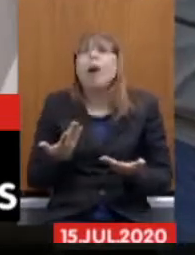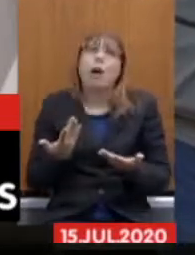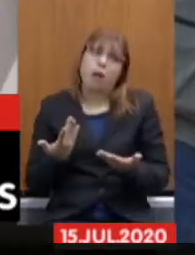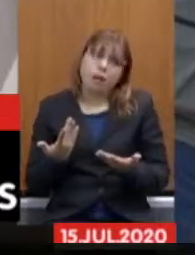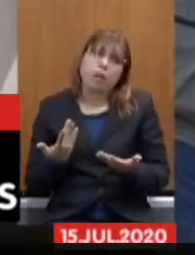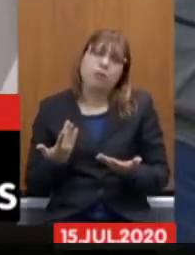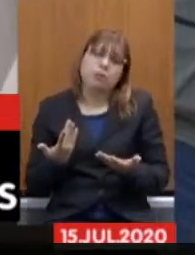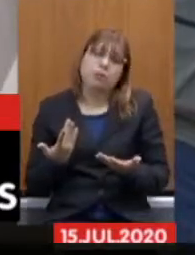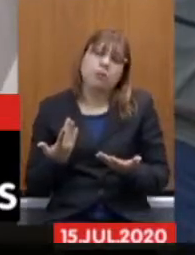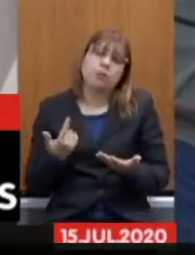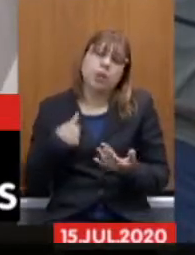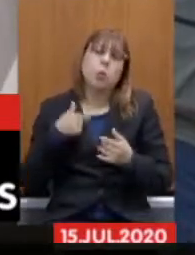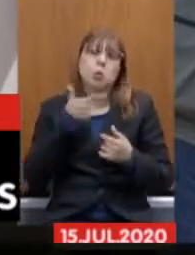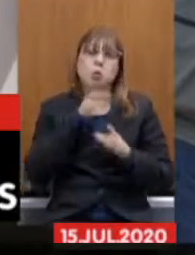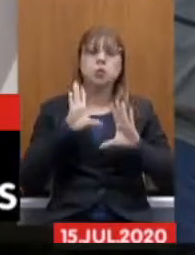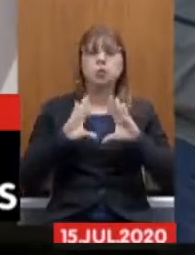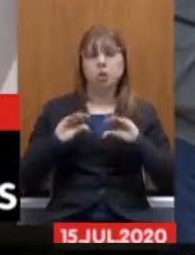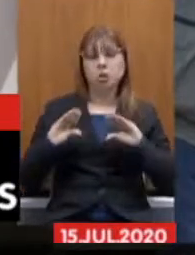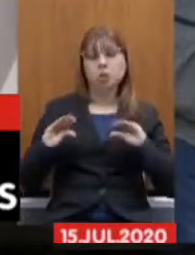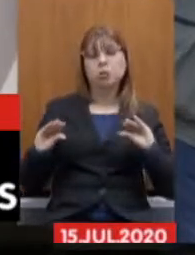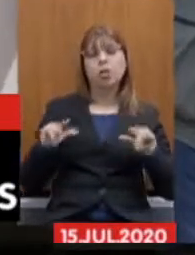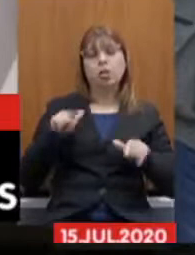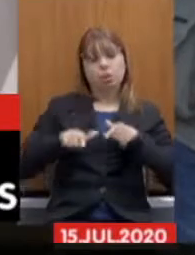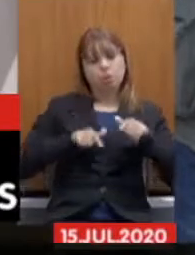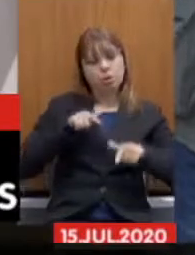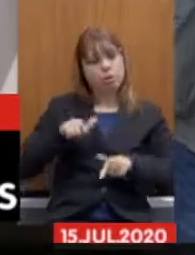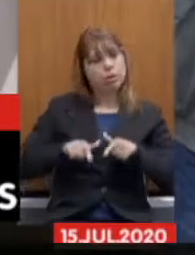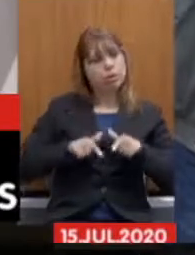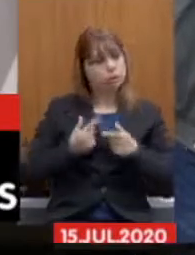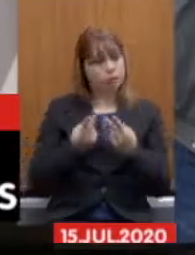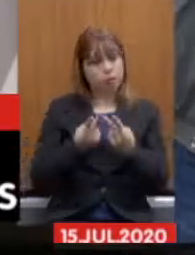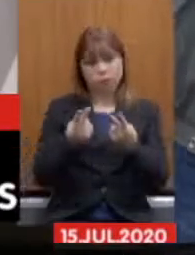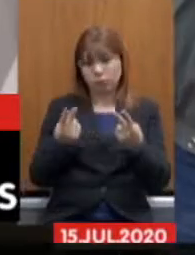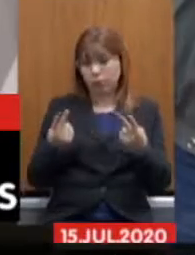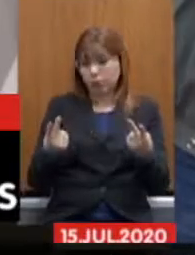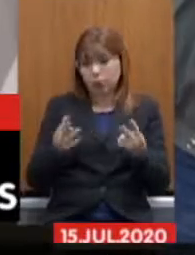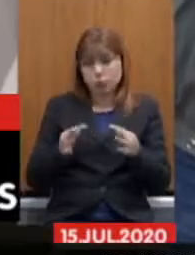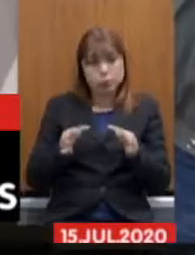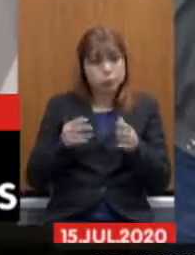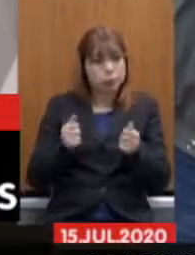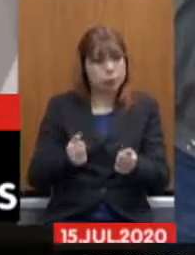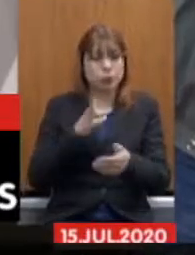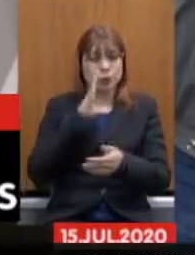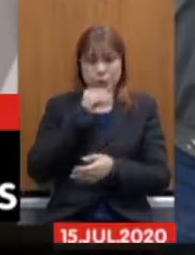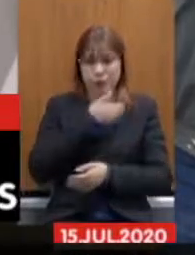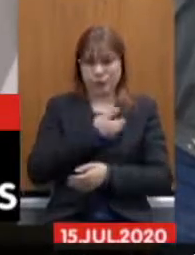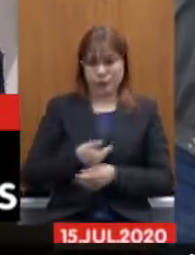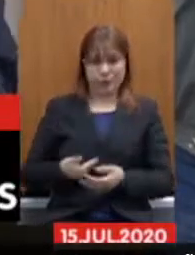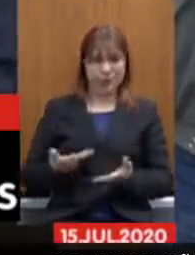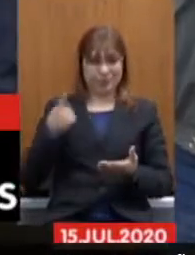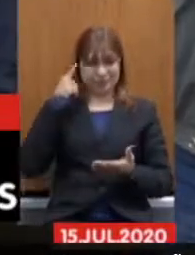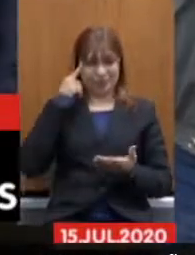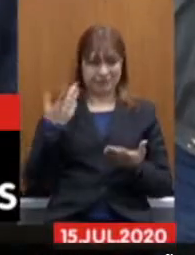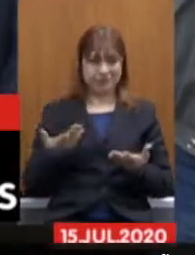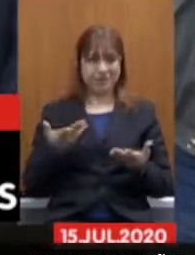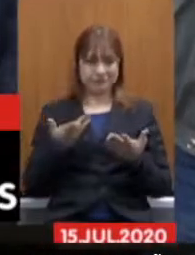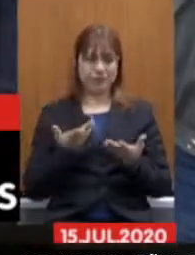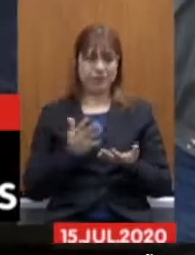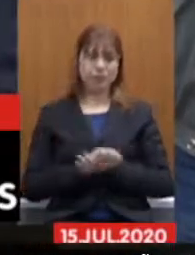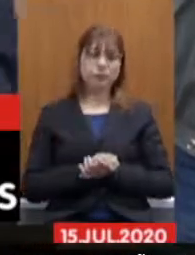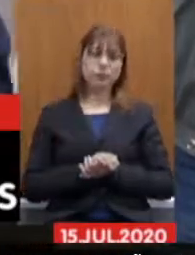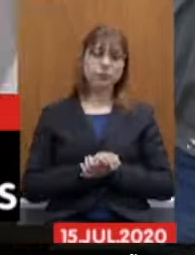eu então tivesse a tranquilidade de trabalhar como todo servidor do estado tem nossa